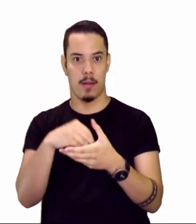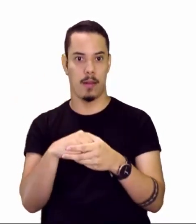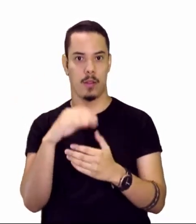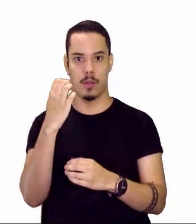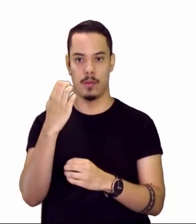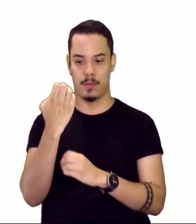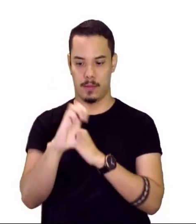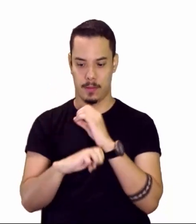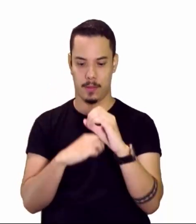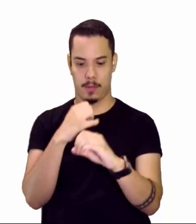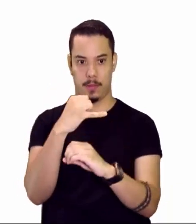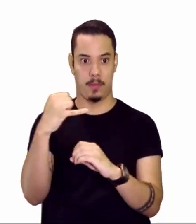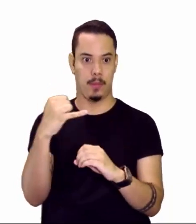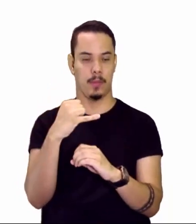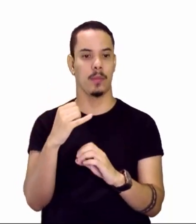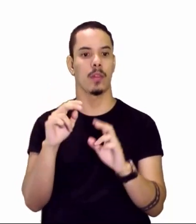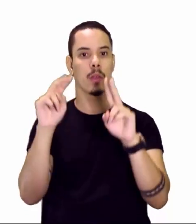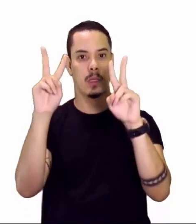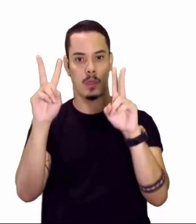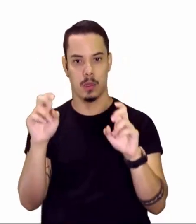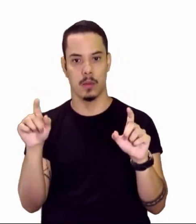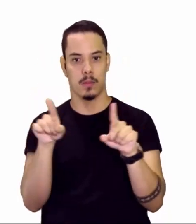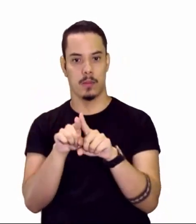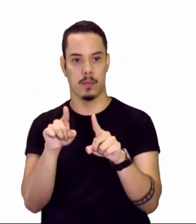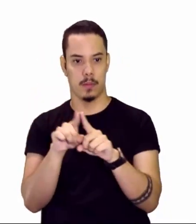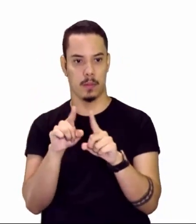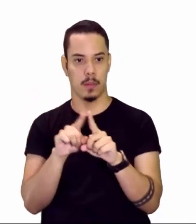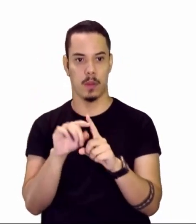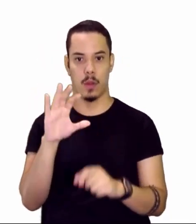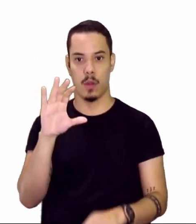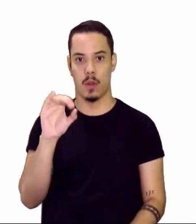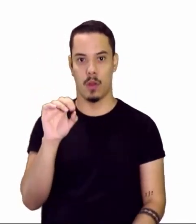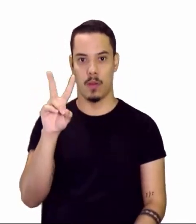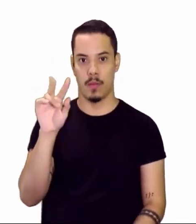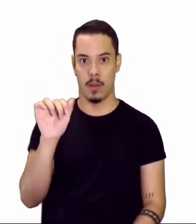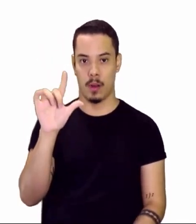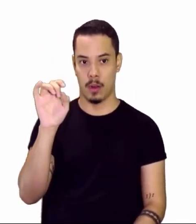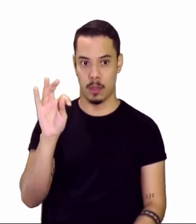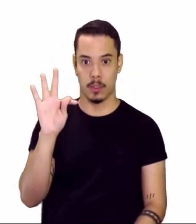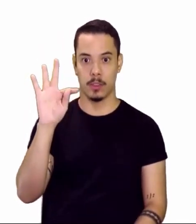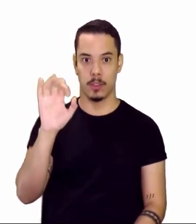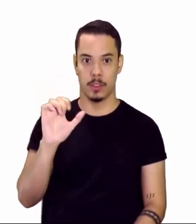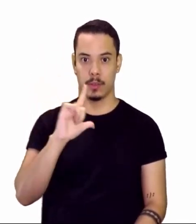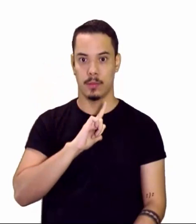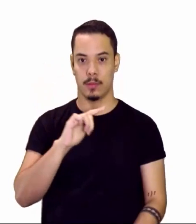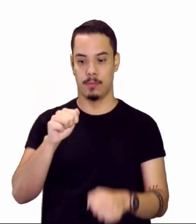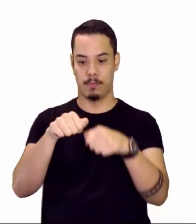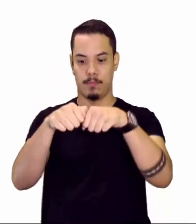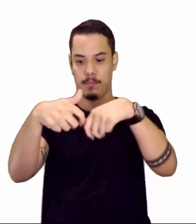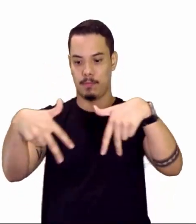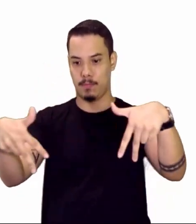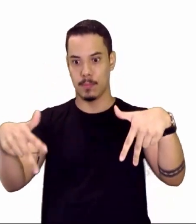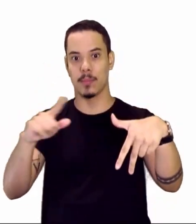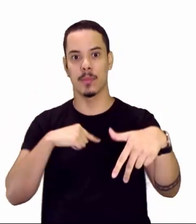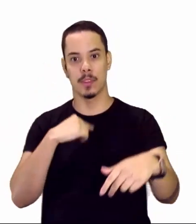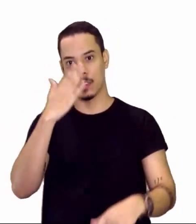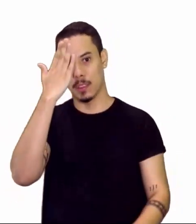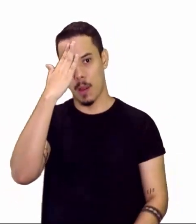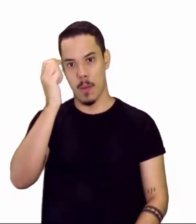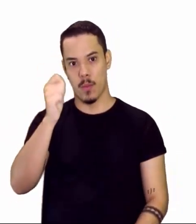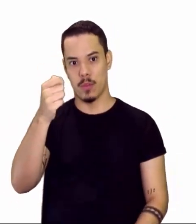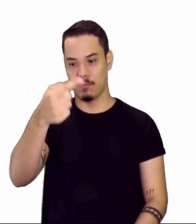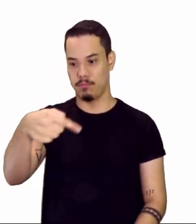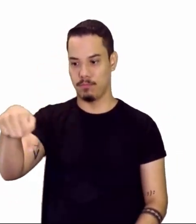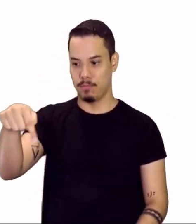elétrons. E com relação à ligação covalente, nós temos que poderá ser uma ligação